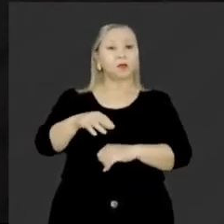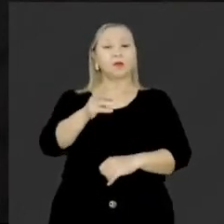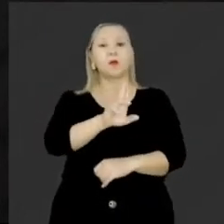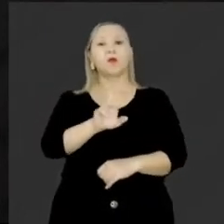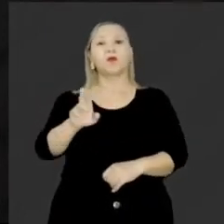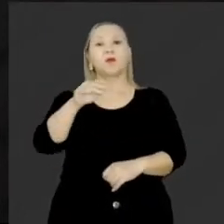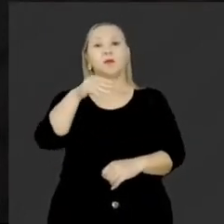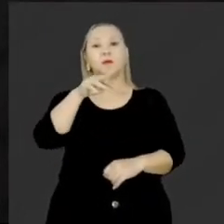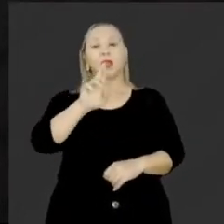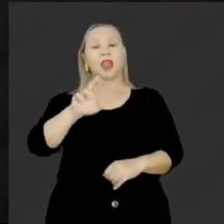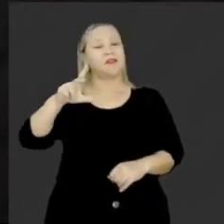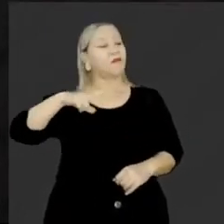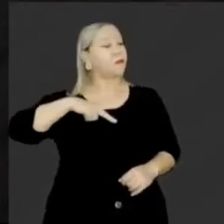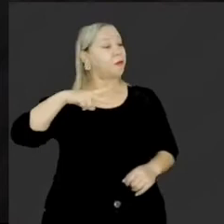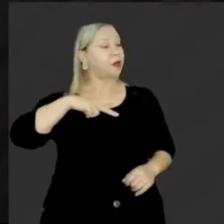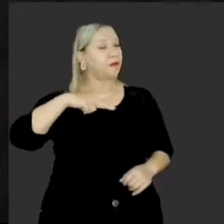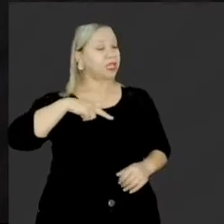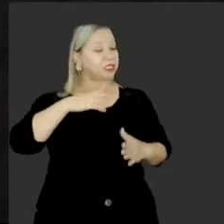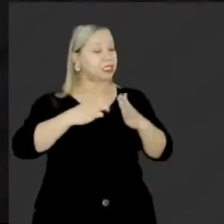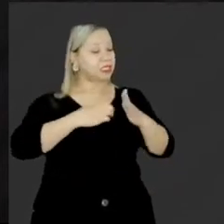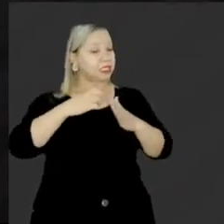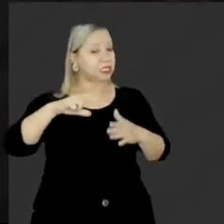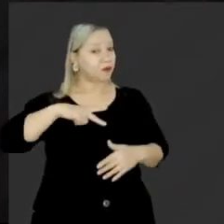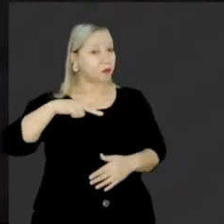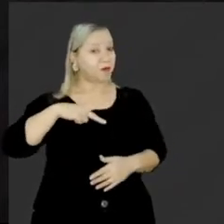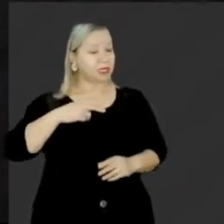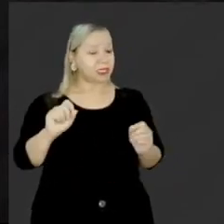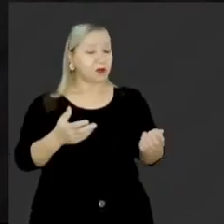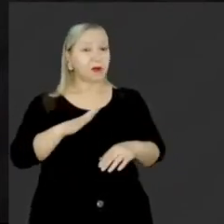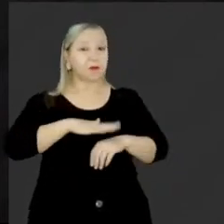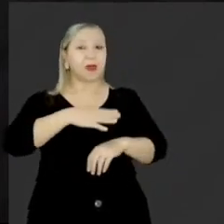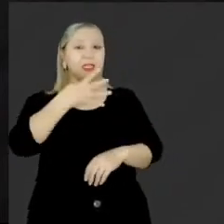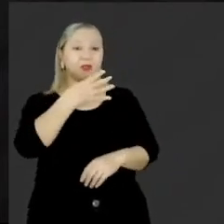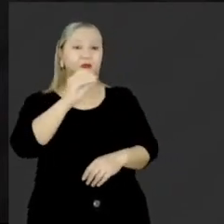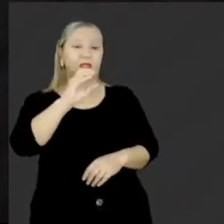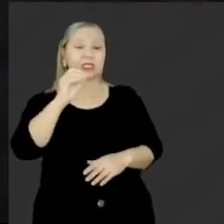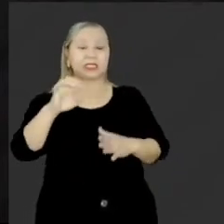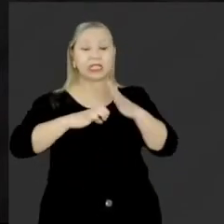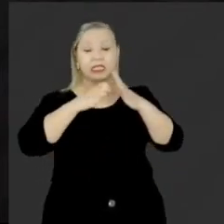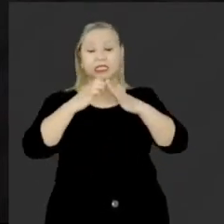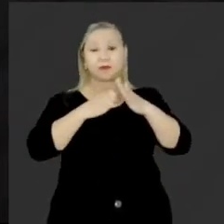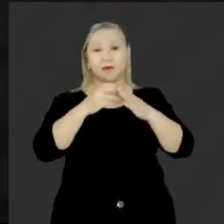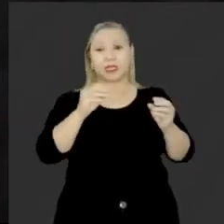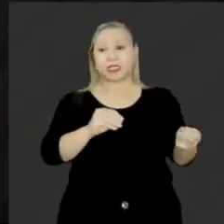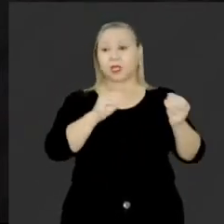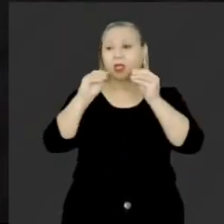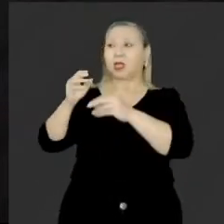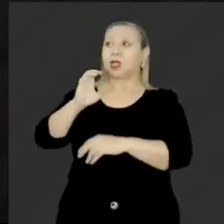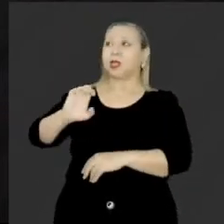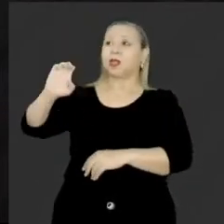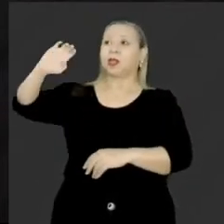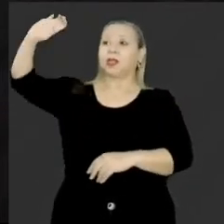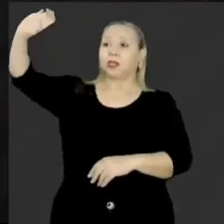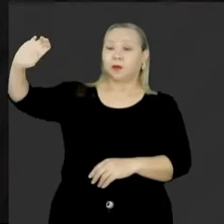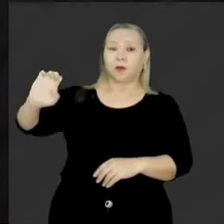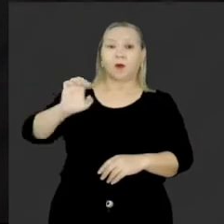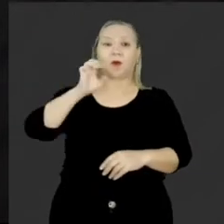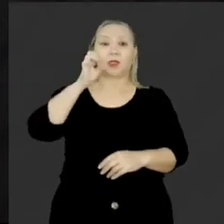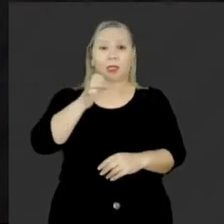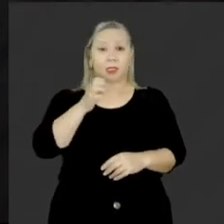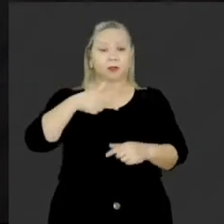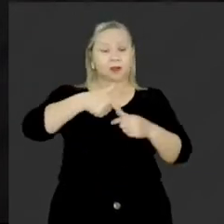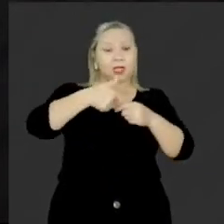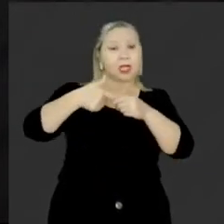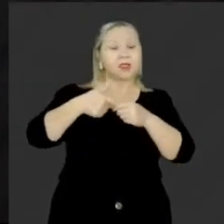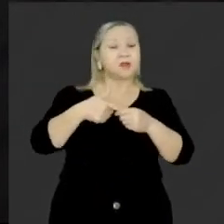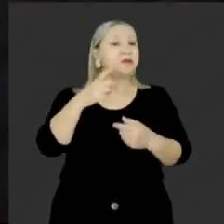já está na decisão da Suprema Corte. Você sabe o que acontece de verdade? É que a imprensa pactou tanto com